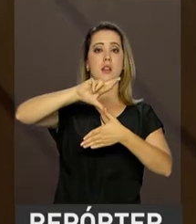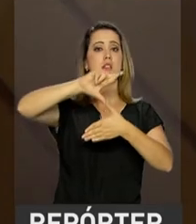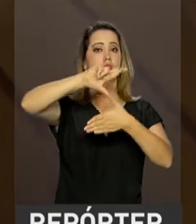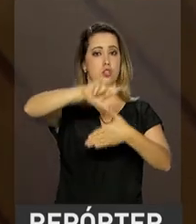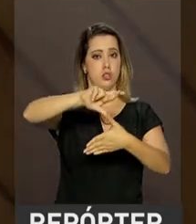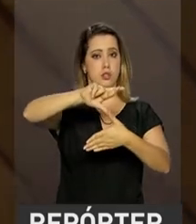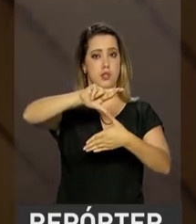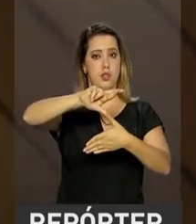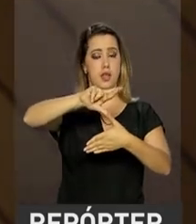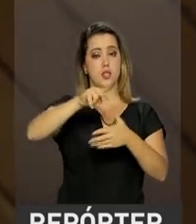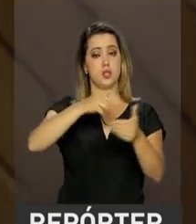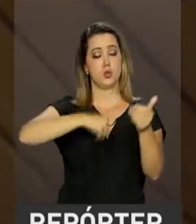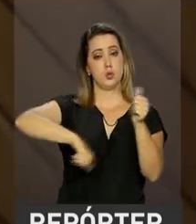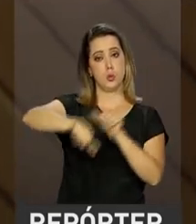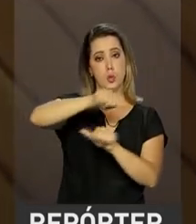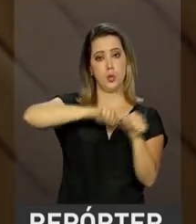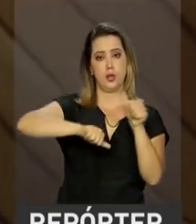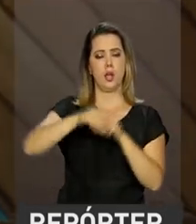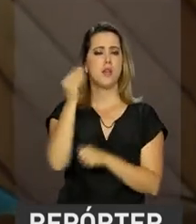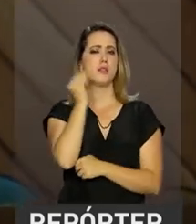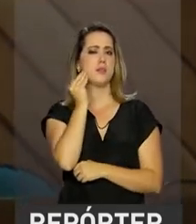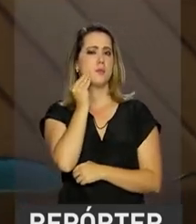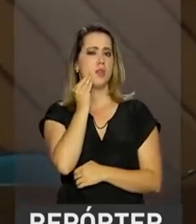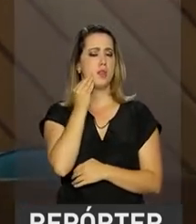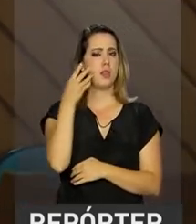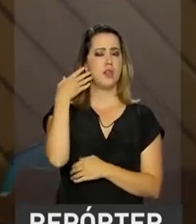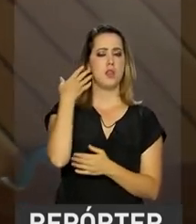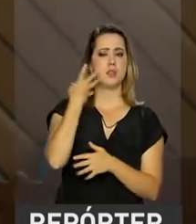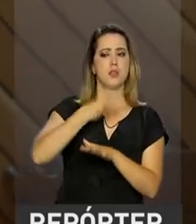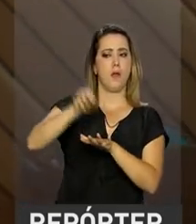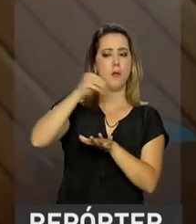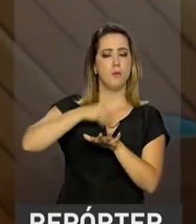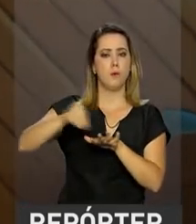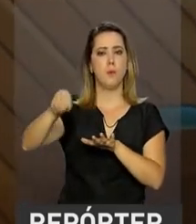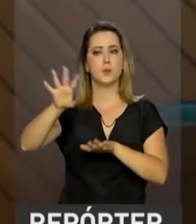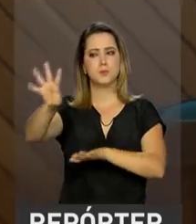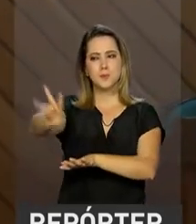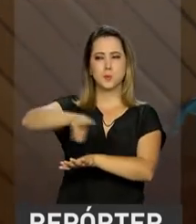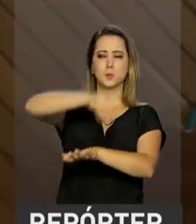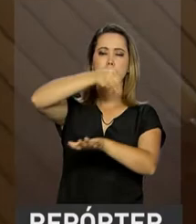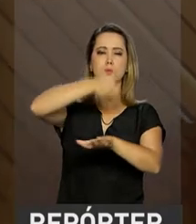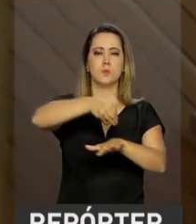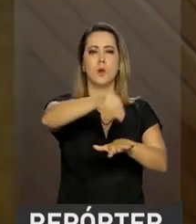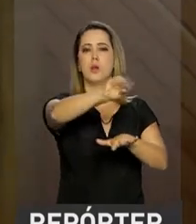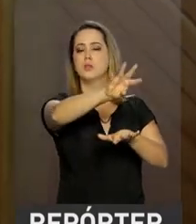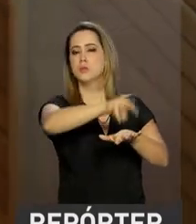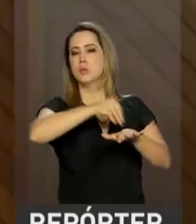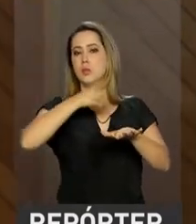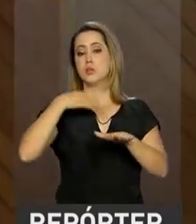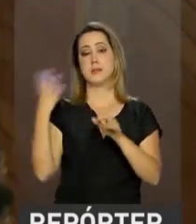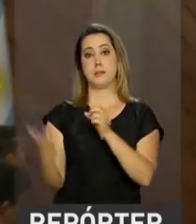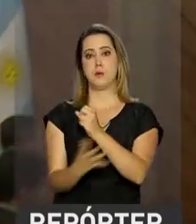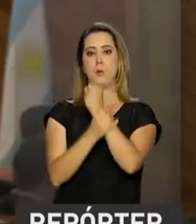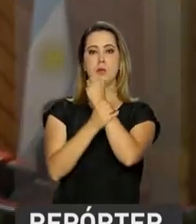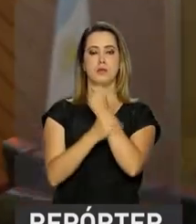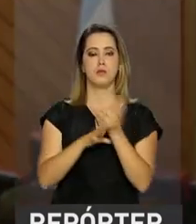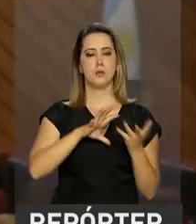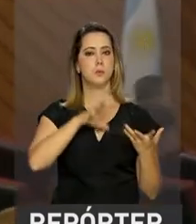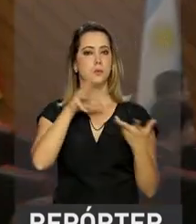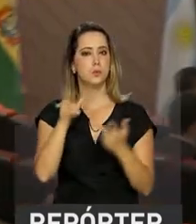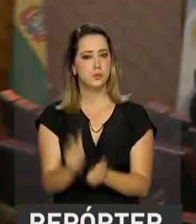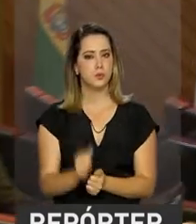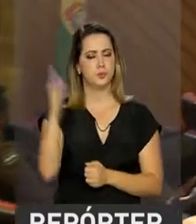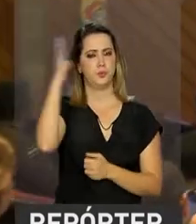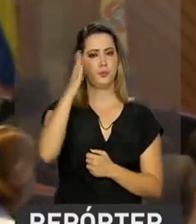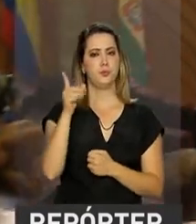defesa civil trocaram experiências e informações sobre um dos mais importantes assuntos de segurança mundial o brasil faz parte